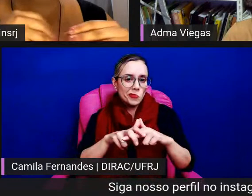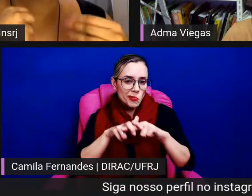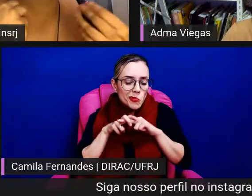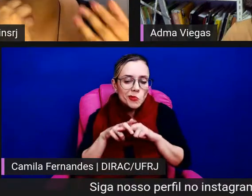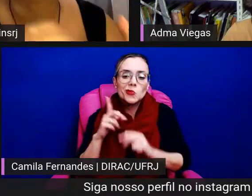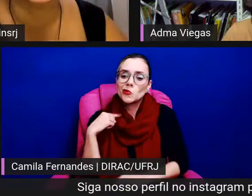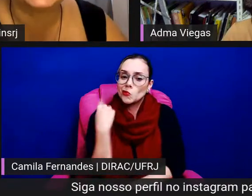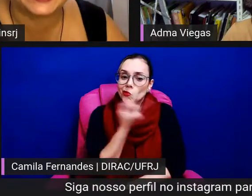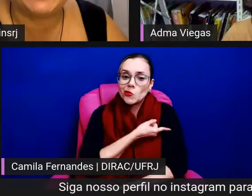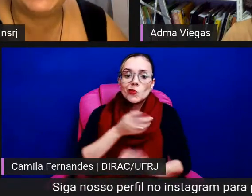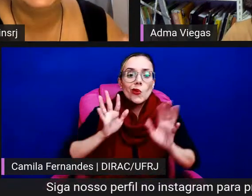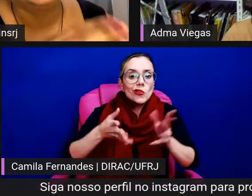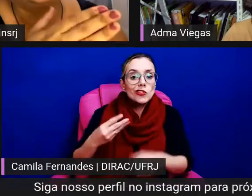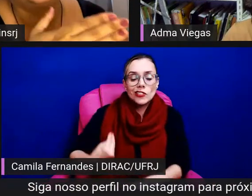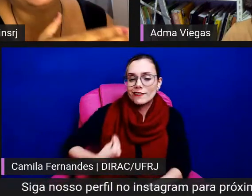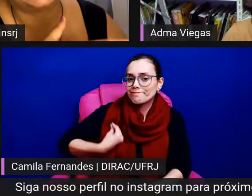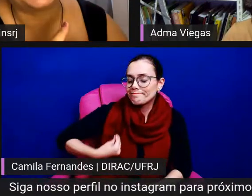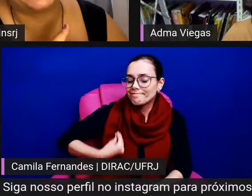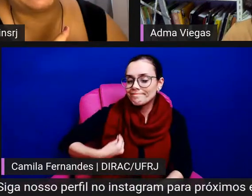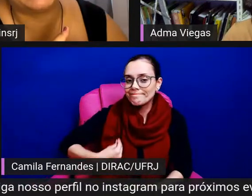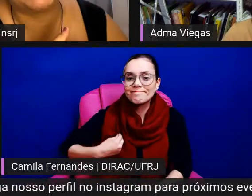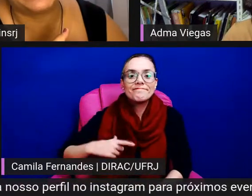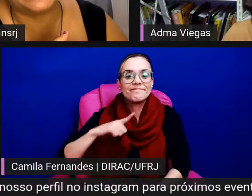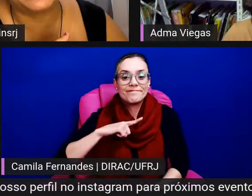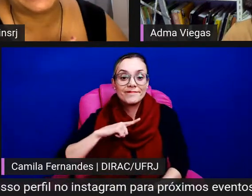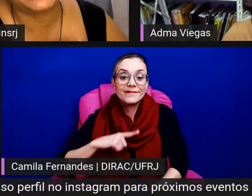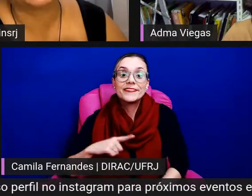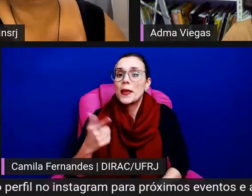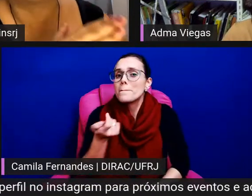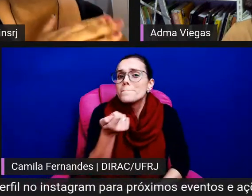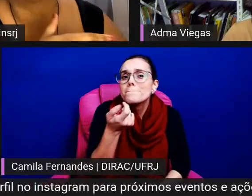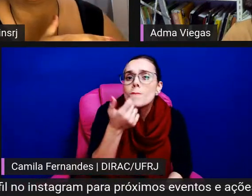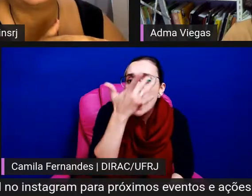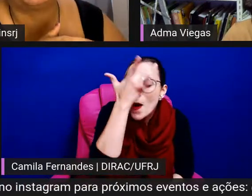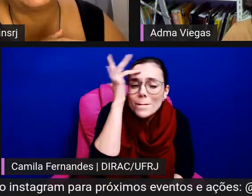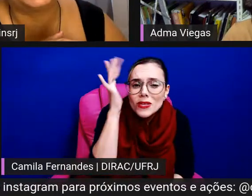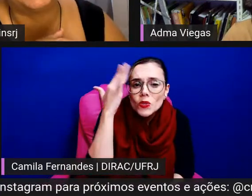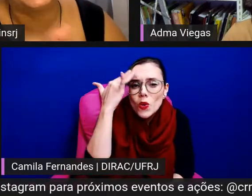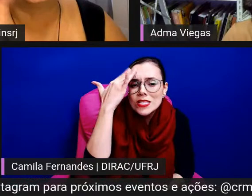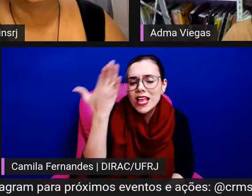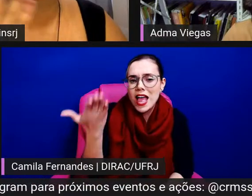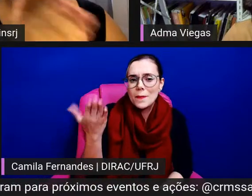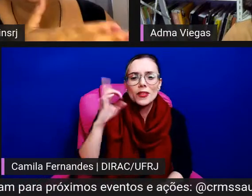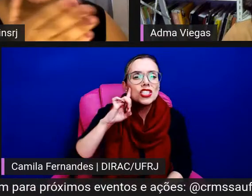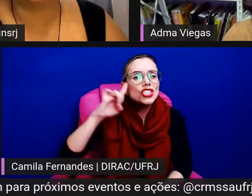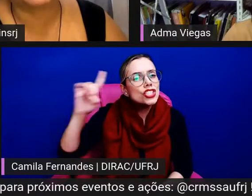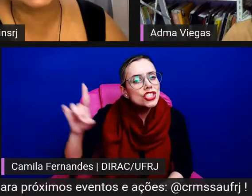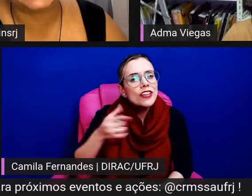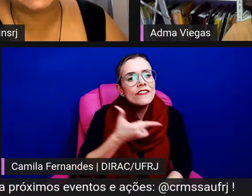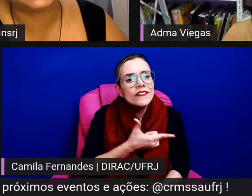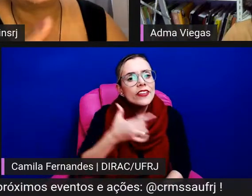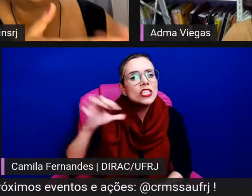LGBTQIA+. Poucas pessoas sabem que o Dia Nacional da Visibilidade Lésbica foi construído principalmente